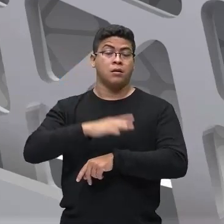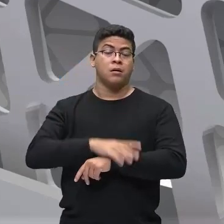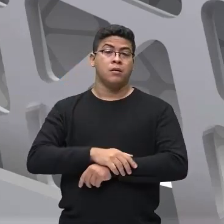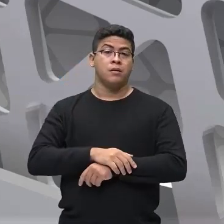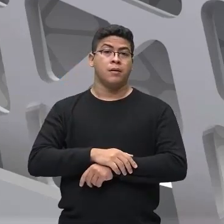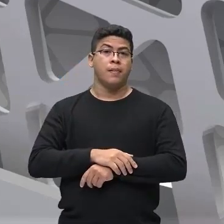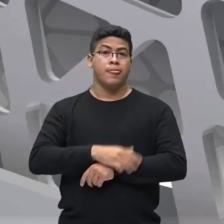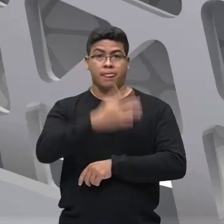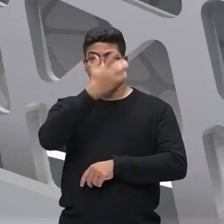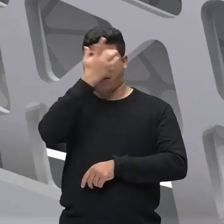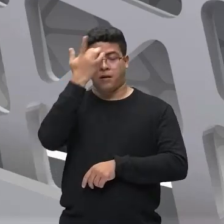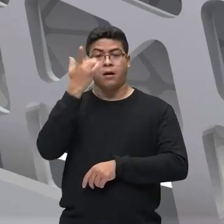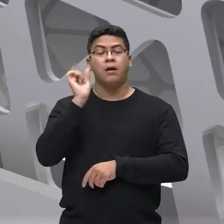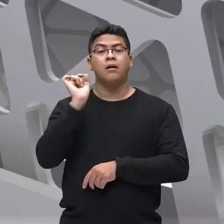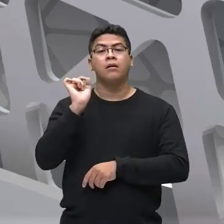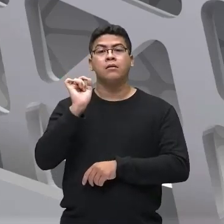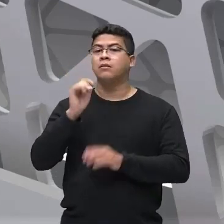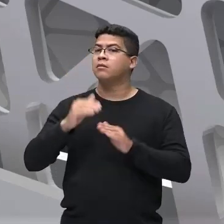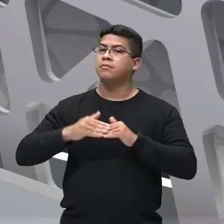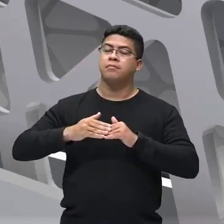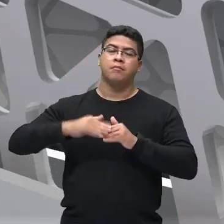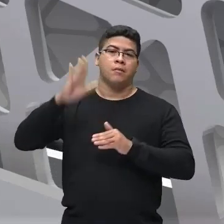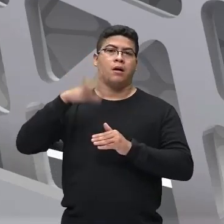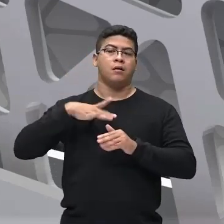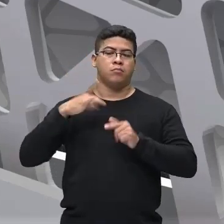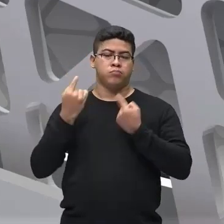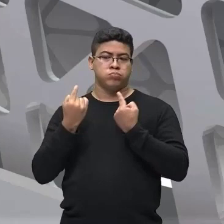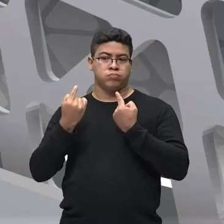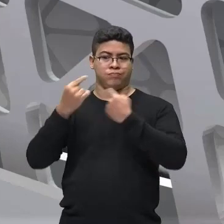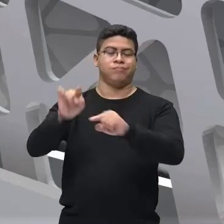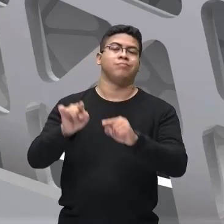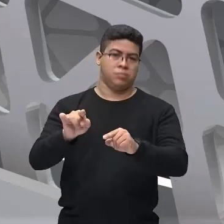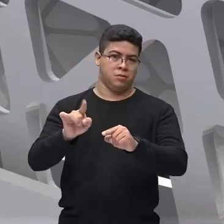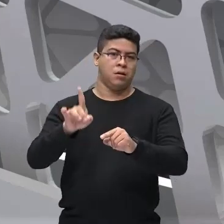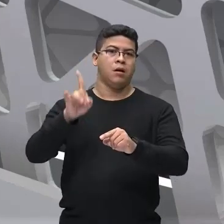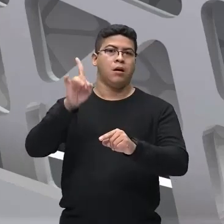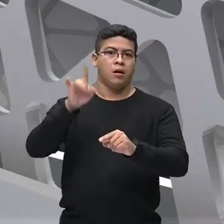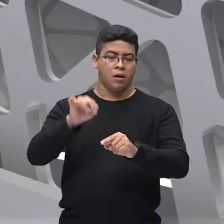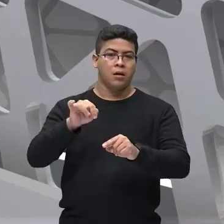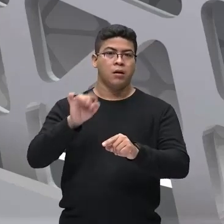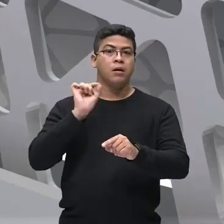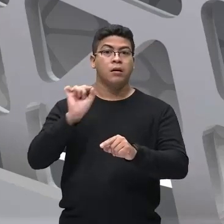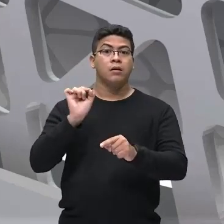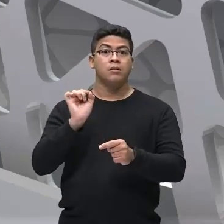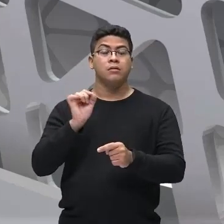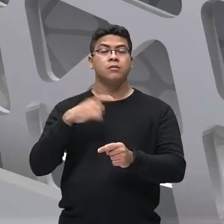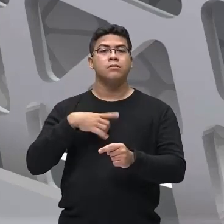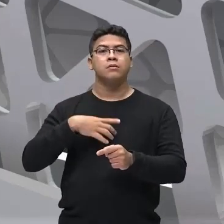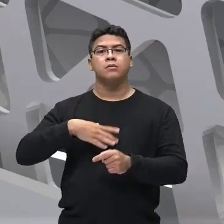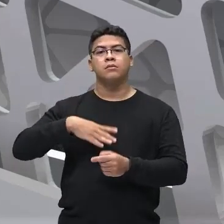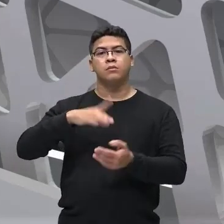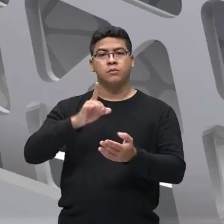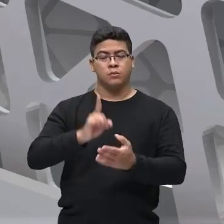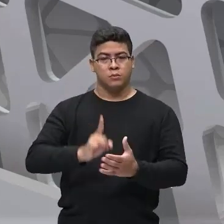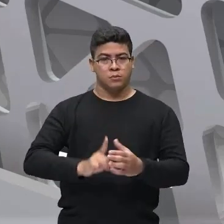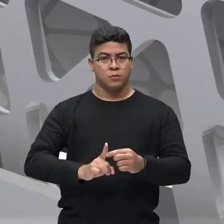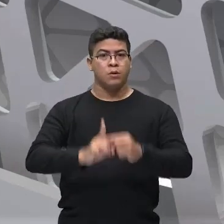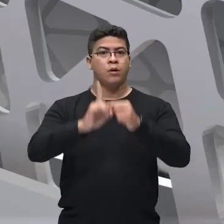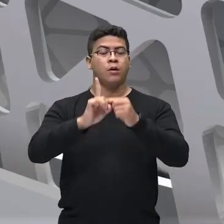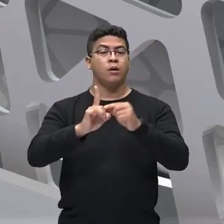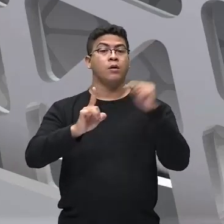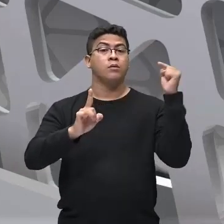ela diz que um dos maiores combates no centro dela, o Centro Instituto Oyá,